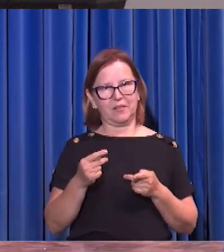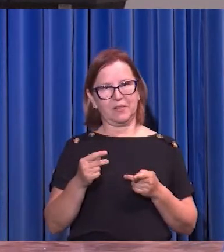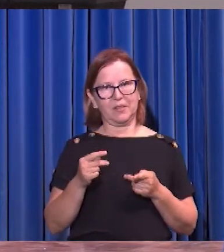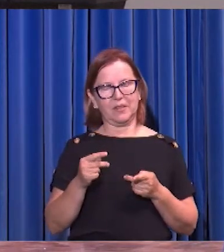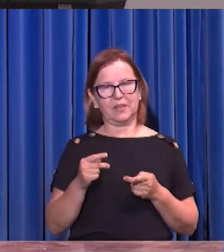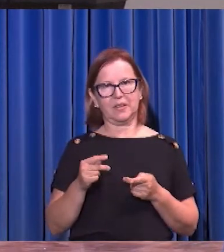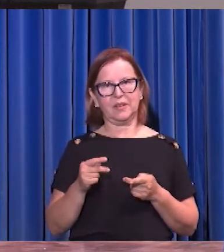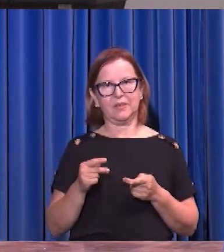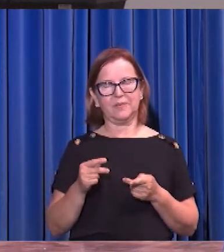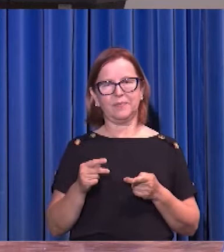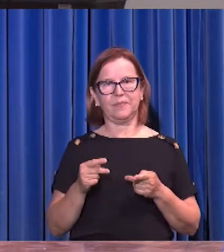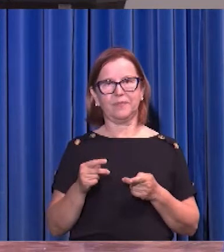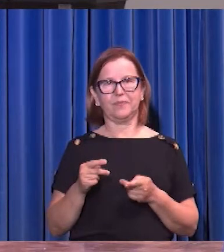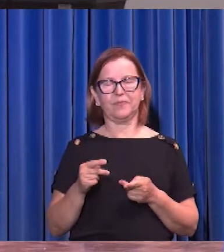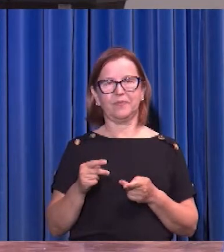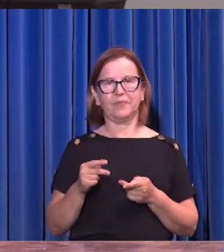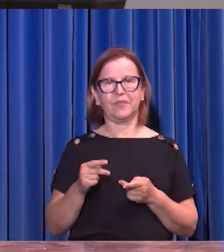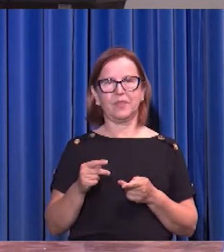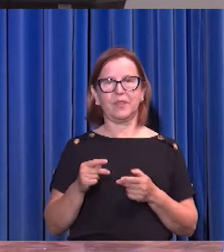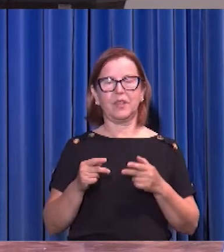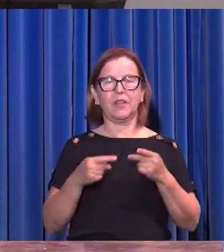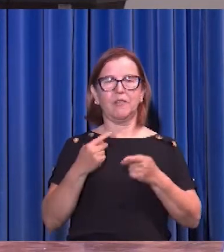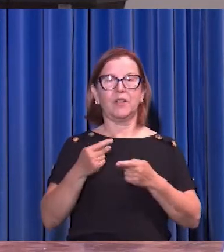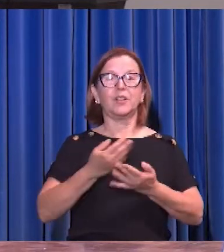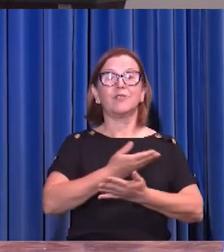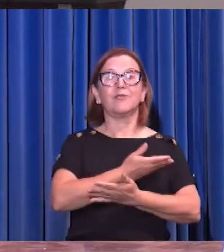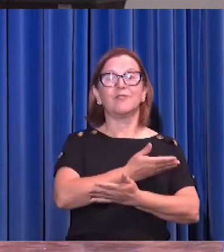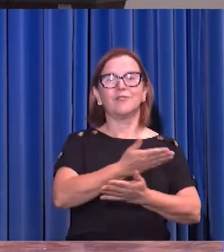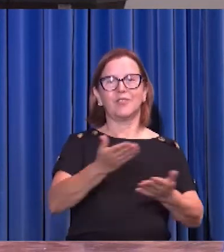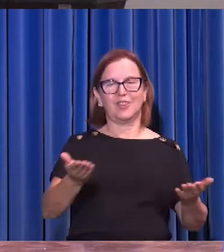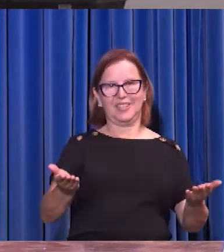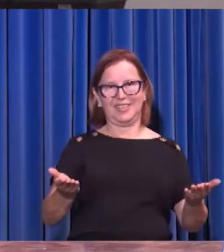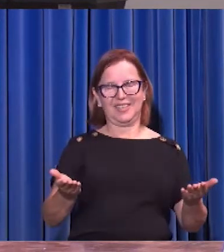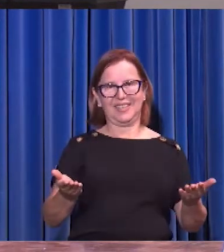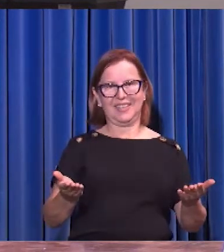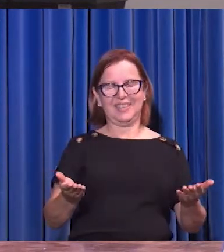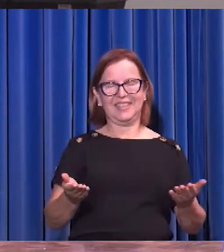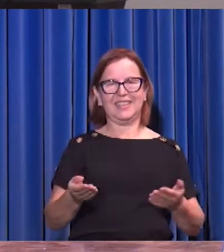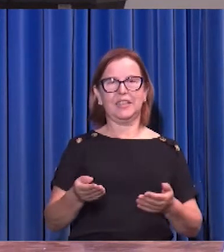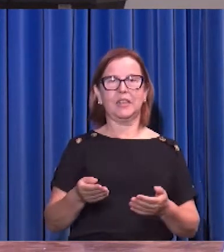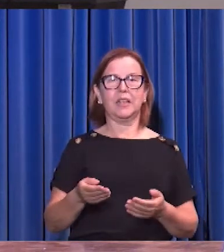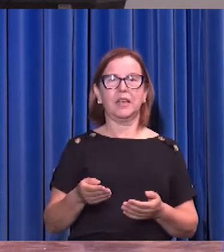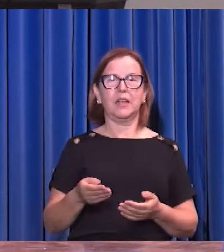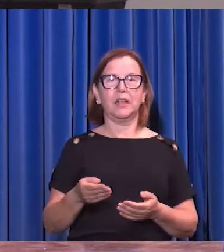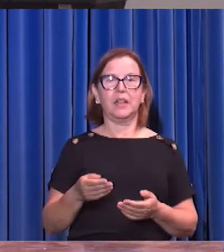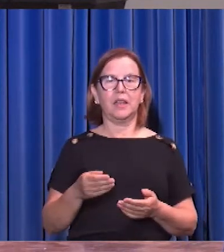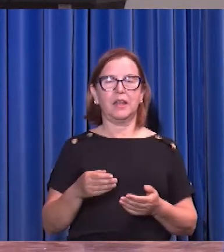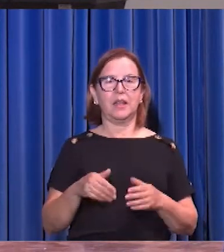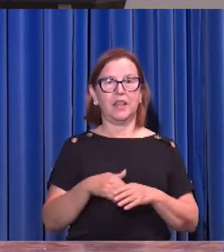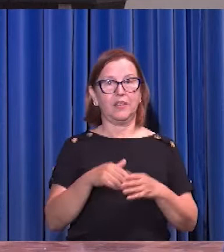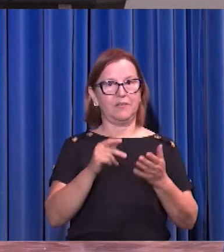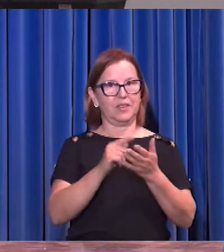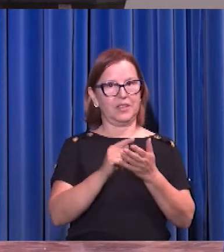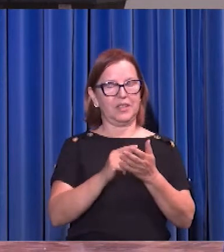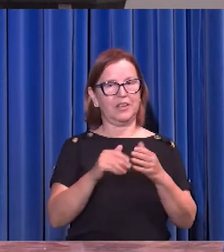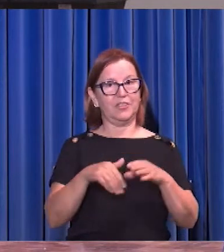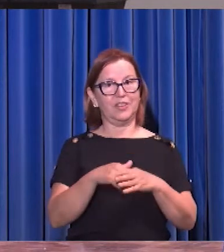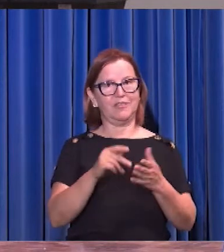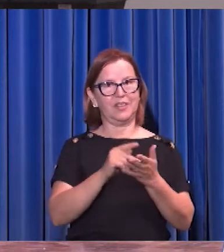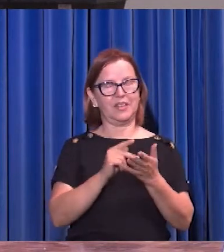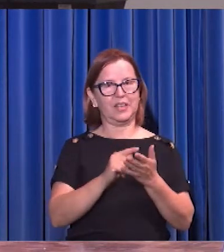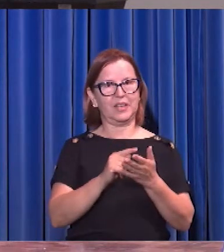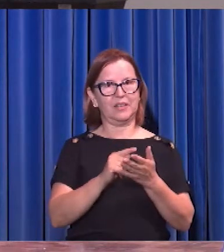pronome nós. Em verdade te digo que nós dizemos o que sabemos